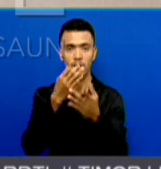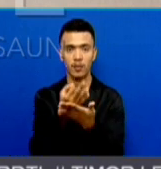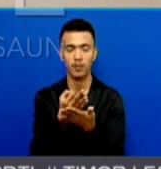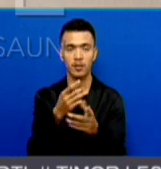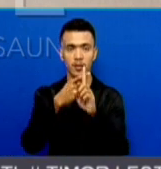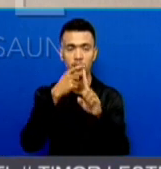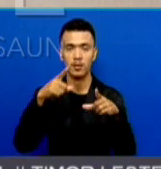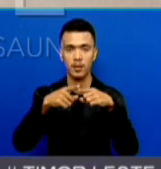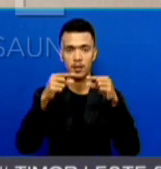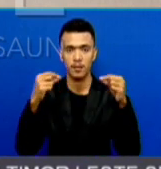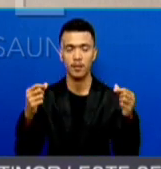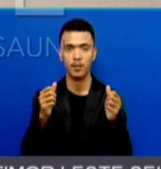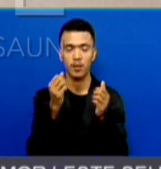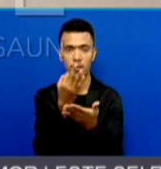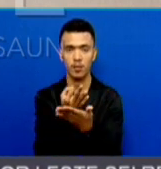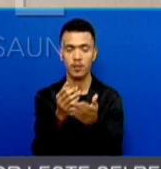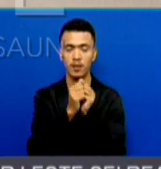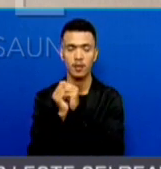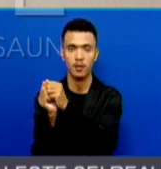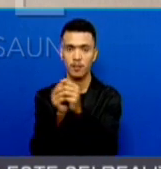nenean osan hamuto